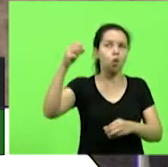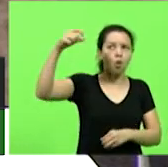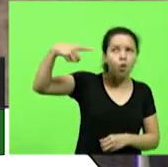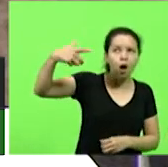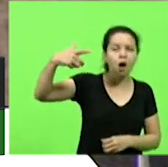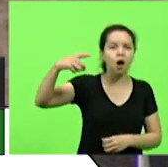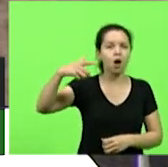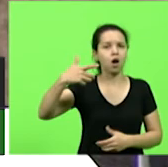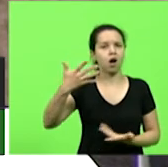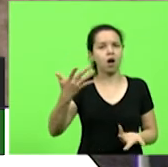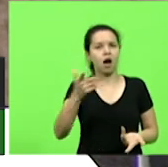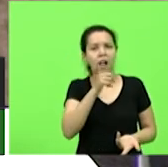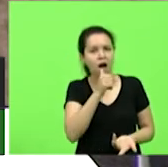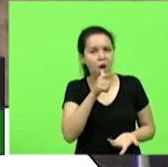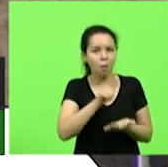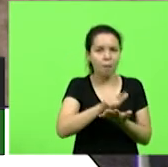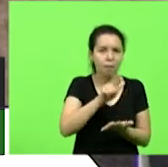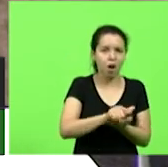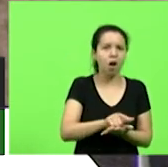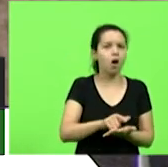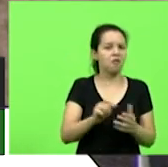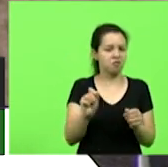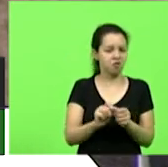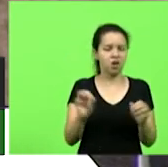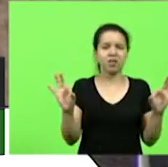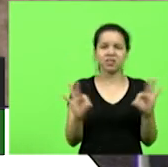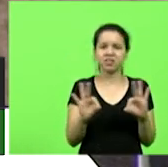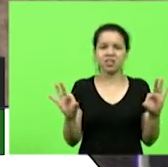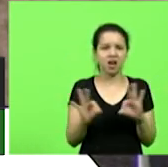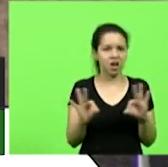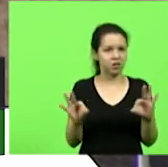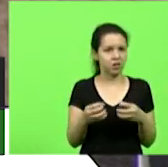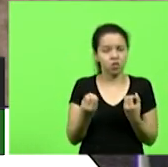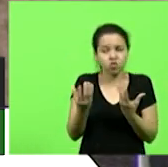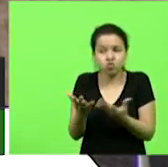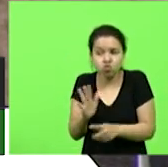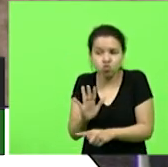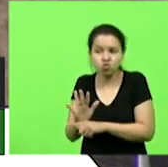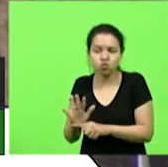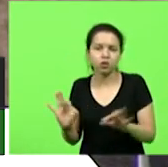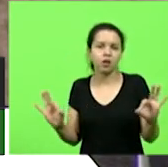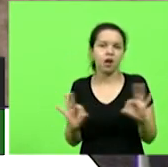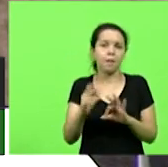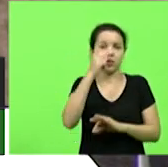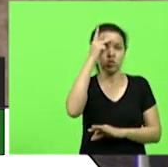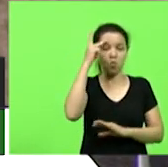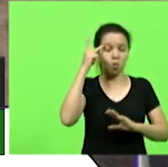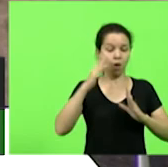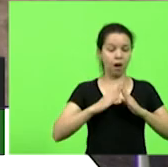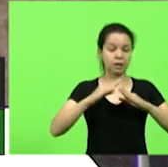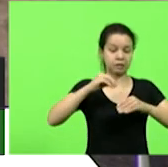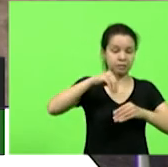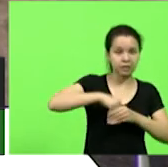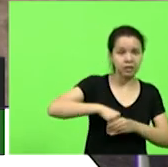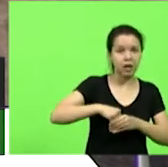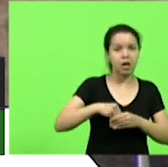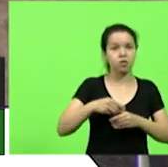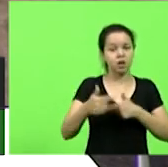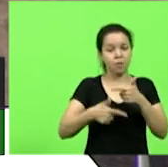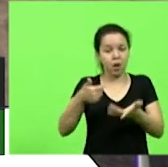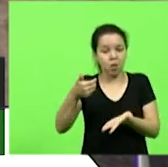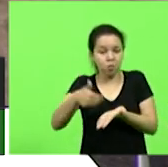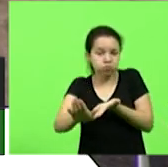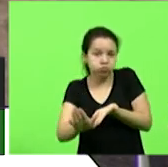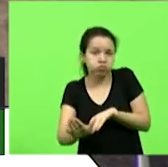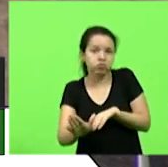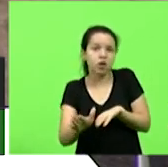todas, nada fez. Não deu nada para quem ficou em casa, quem perdeu seu emprego, quem está até hoje em